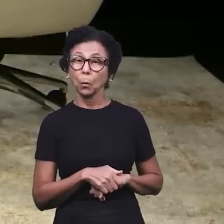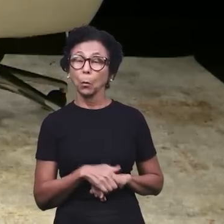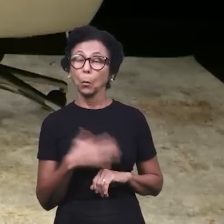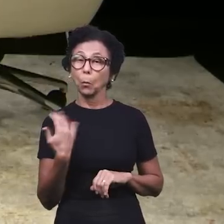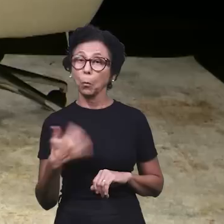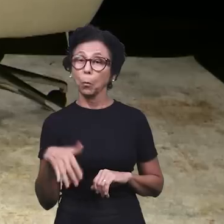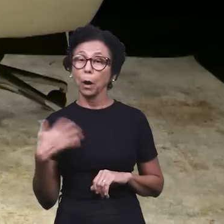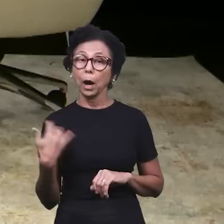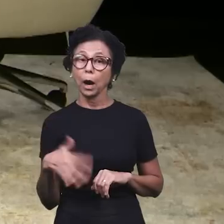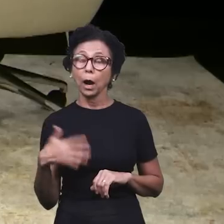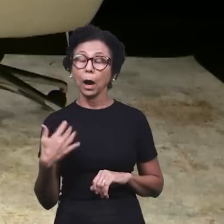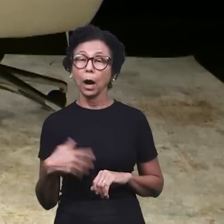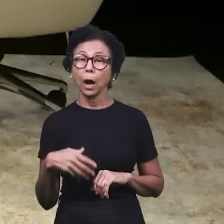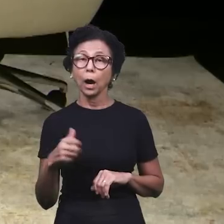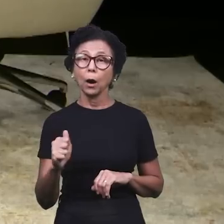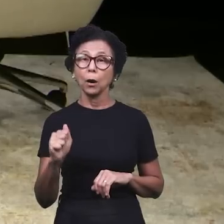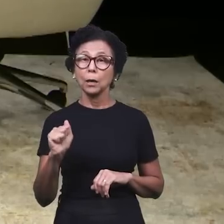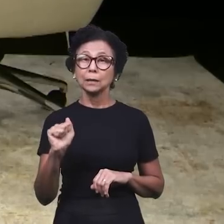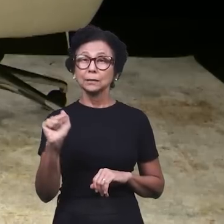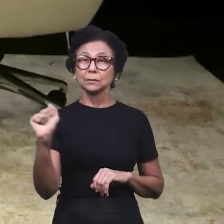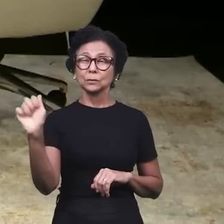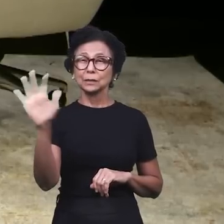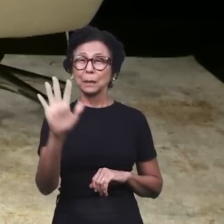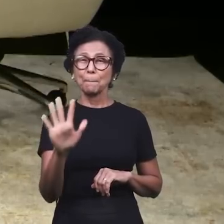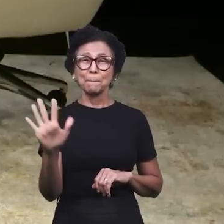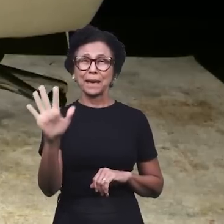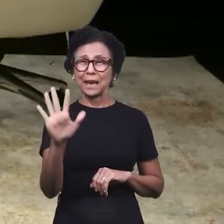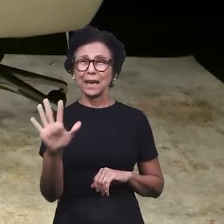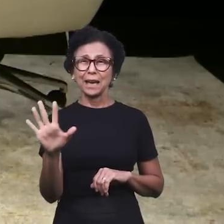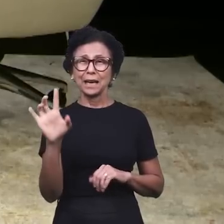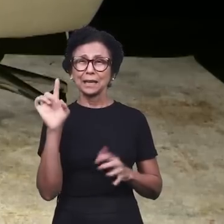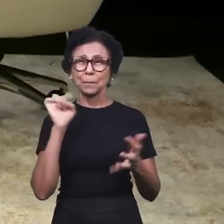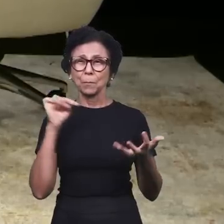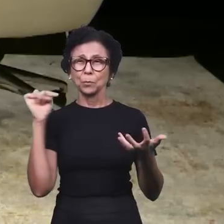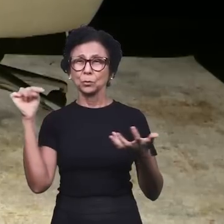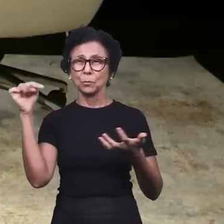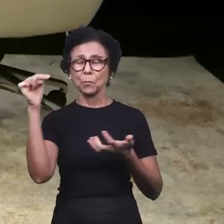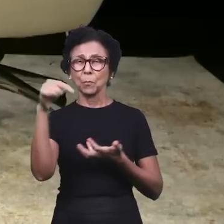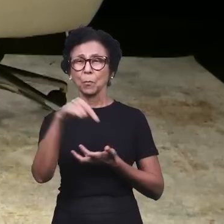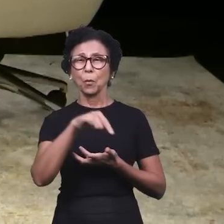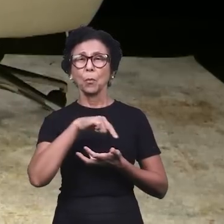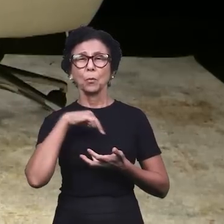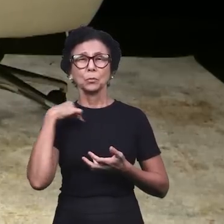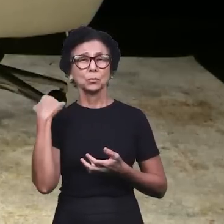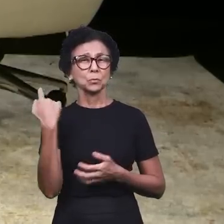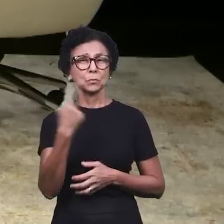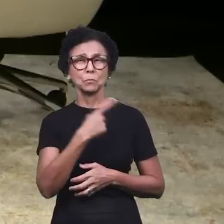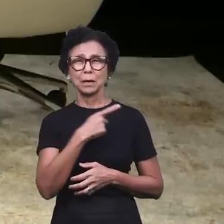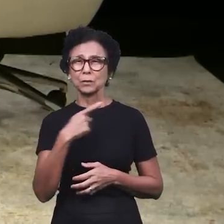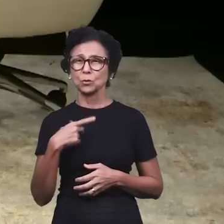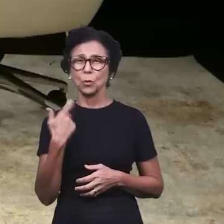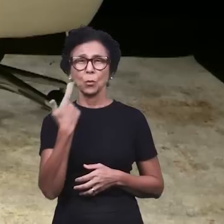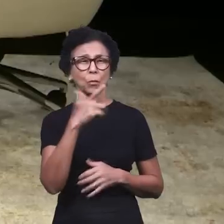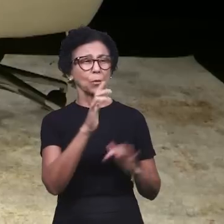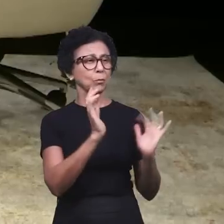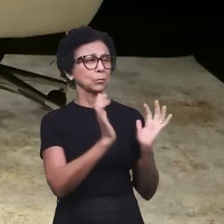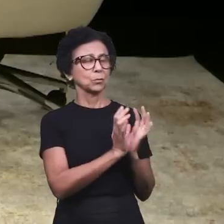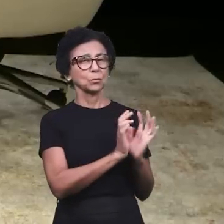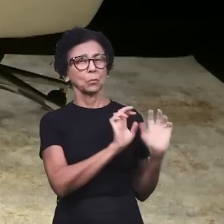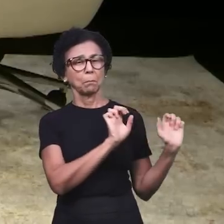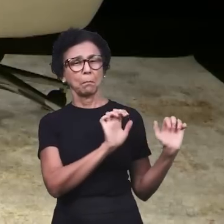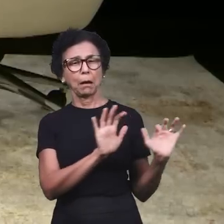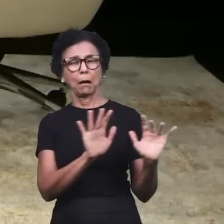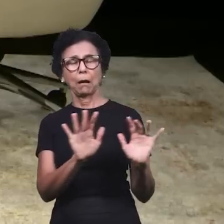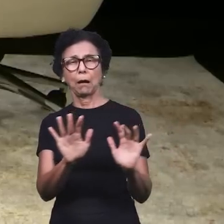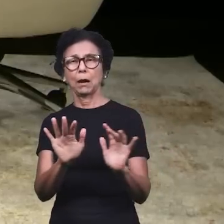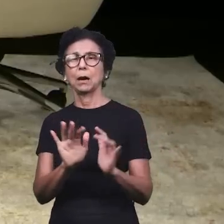vários pontos da América, pastores, tiveram contato conosco, grupos. Outros O grupos? pessoal, o início do